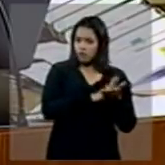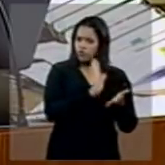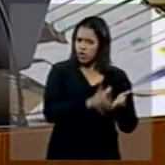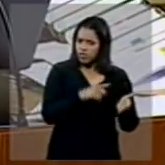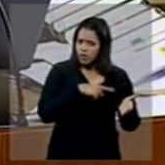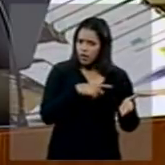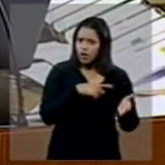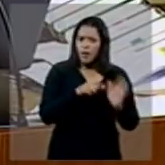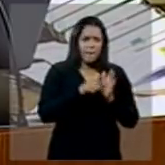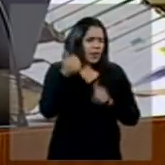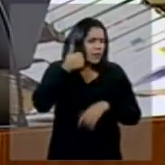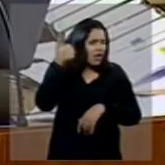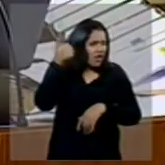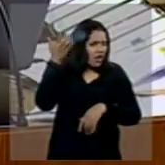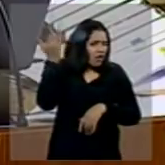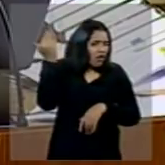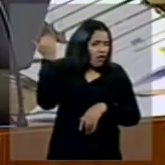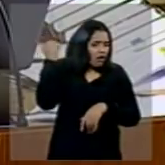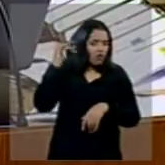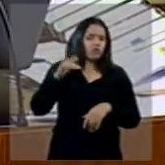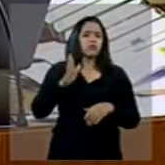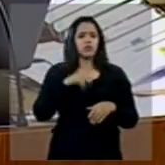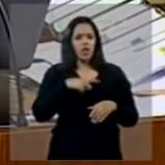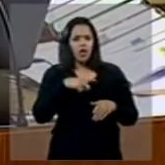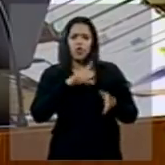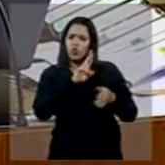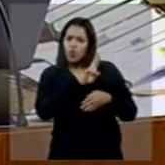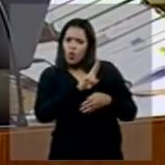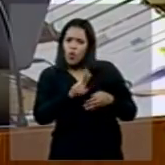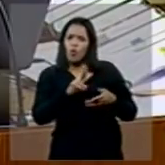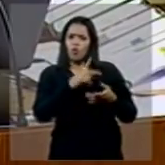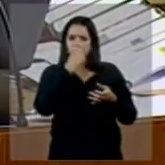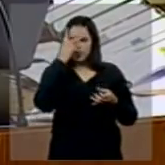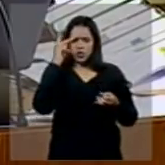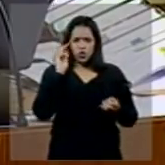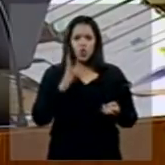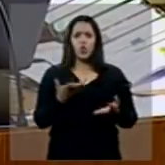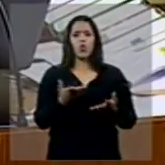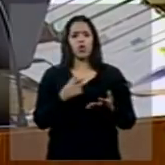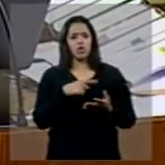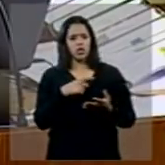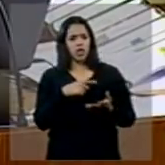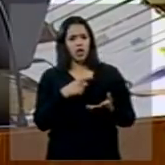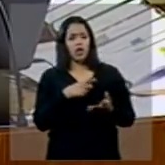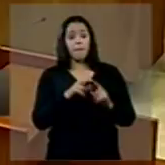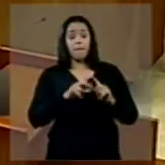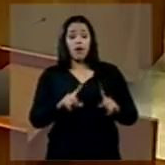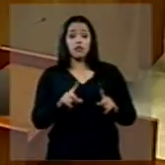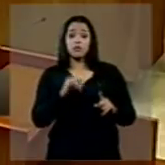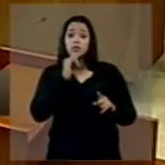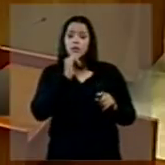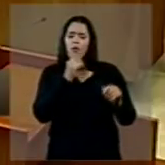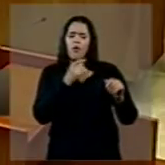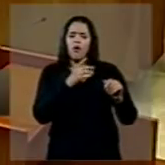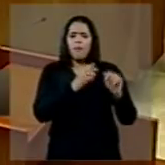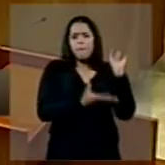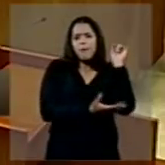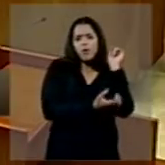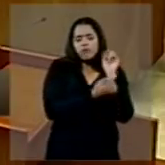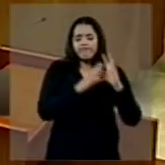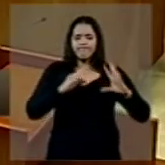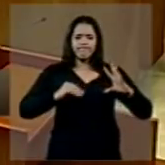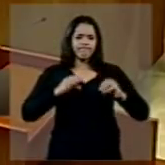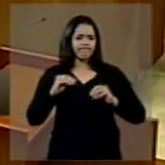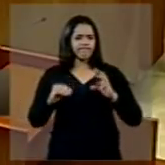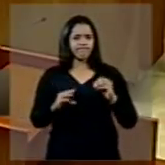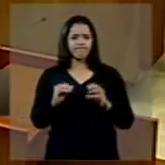Aquela primeira obrigação ele já cumpriu. Vossa Agora, Excelência, por uma razão burocrática ou de caráter operacional...